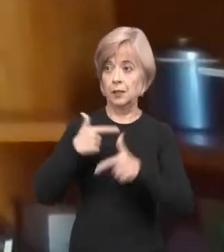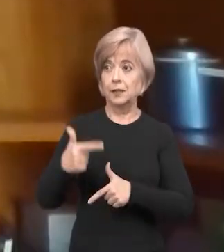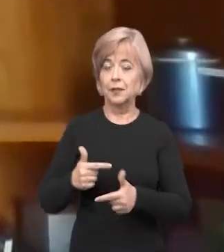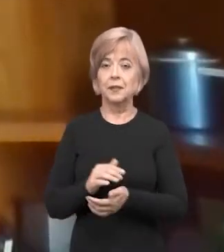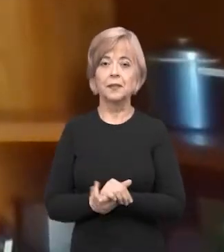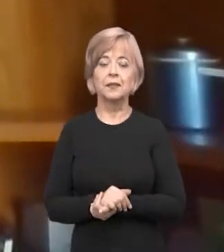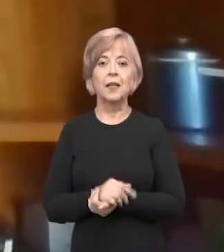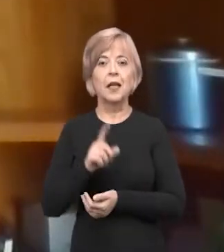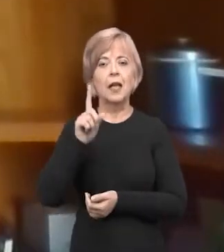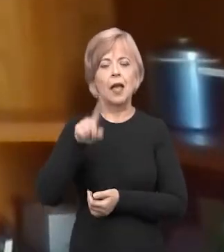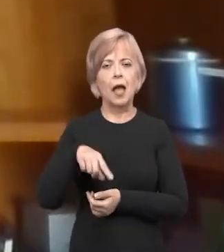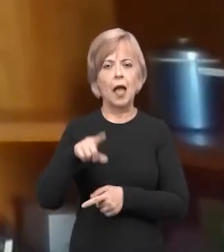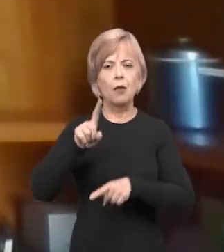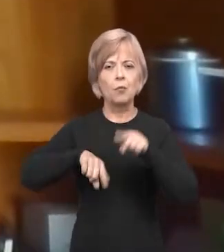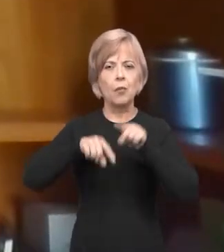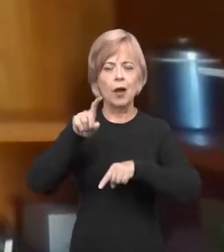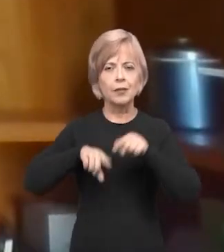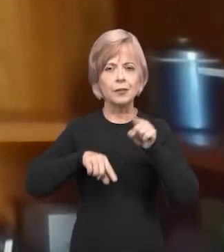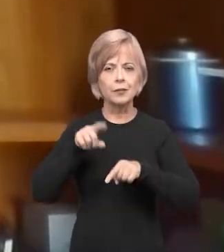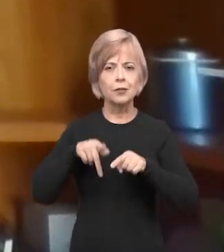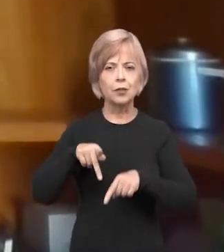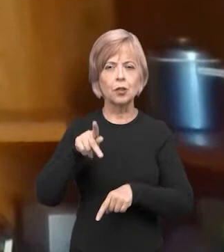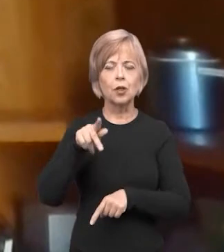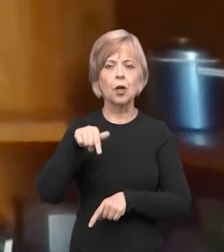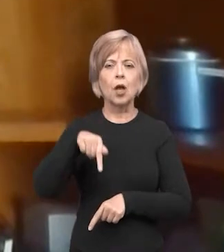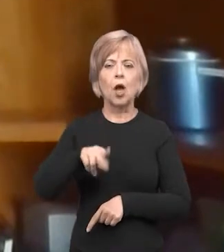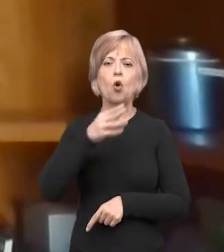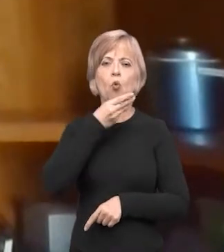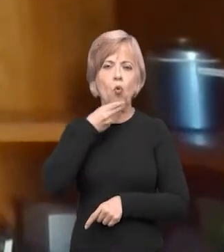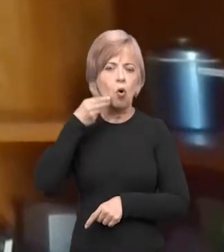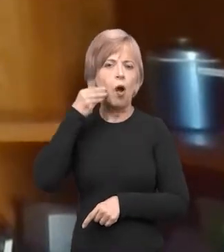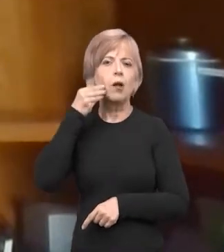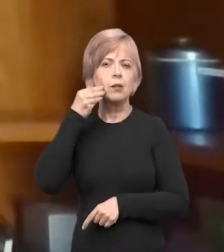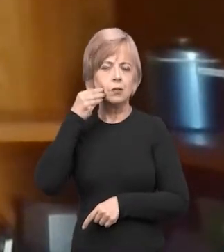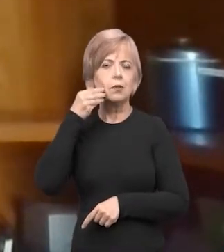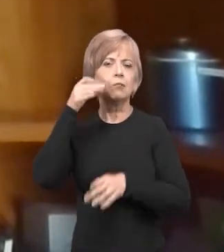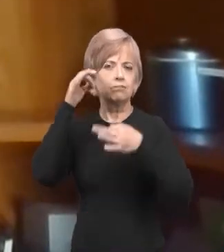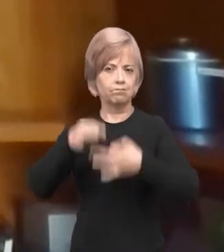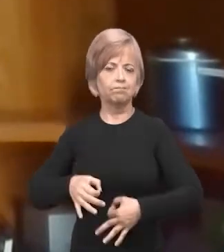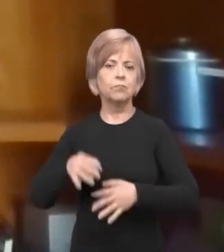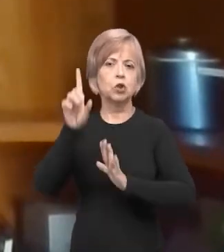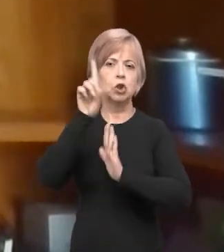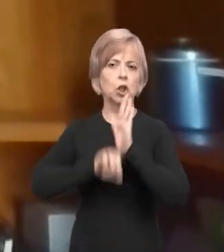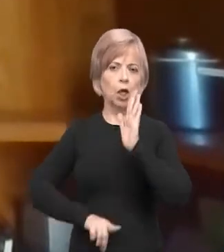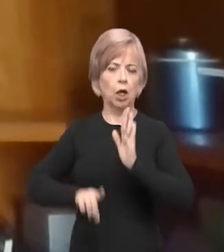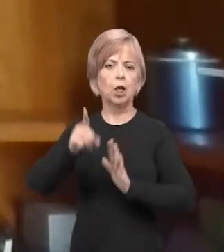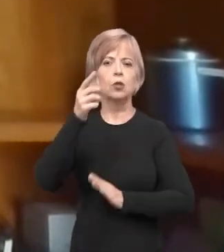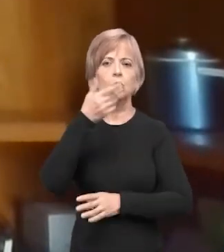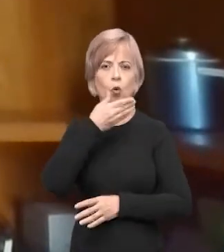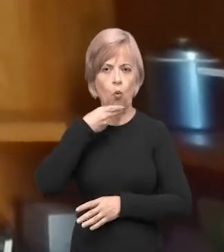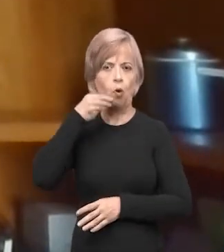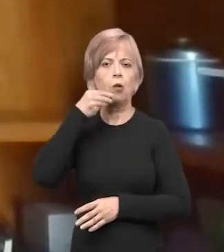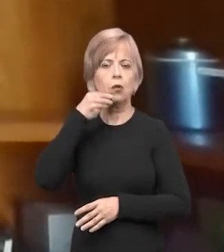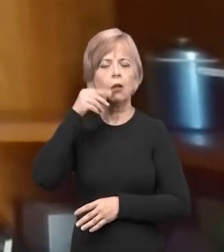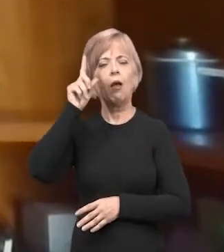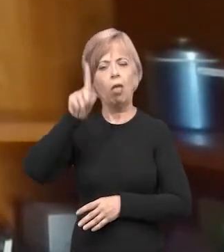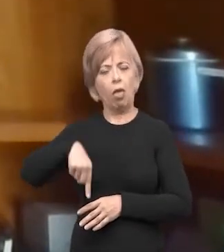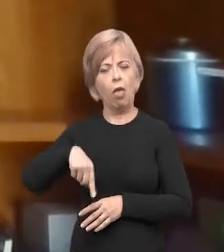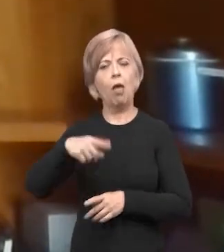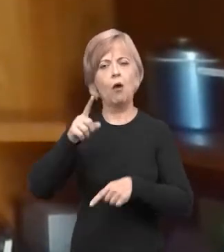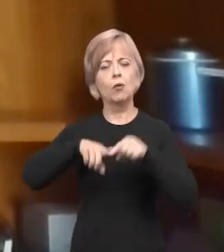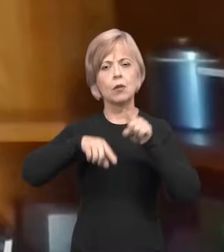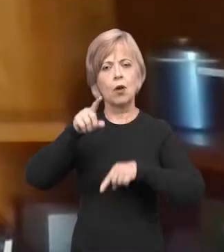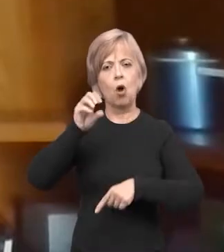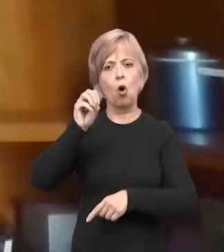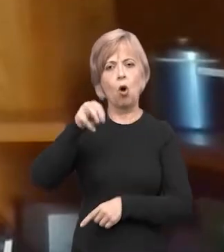iniciativa é o instrumento Quality Rights, direito à qualidade, né, em português, que é uma ferramenta